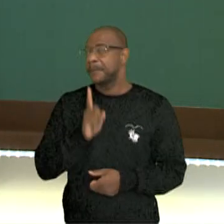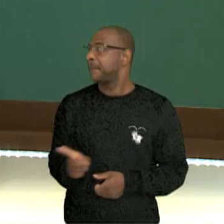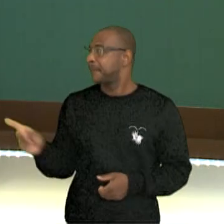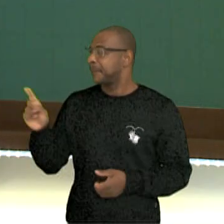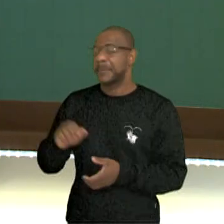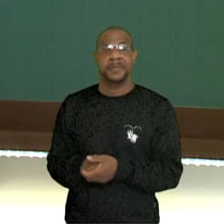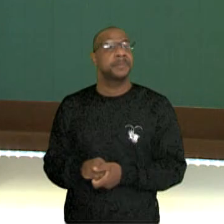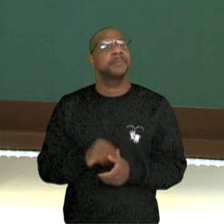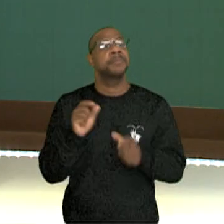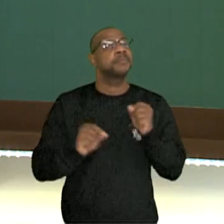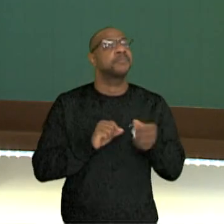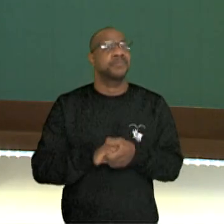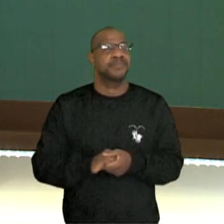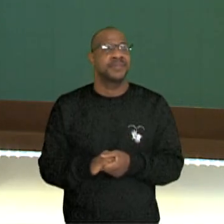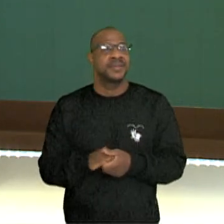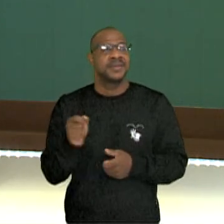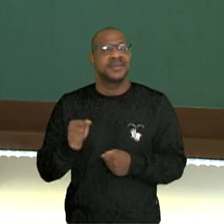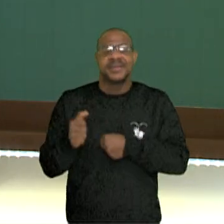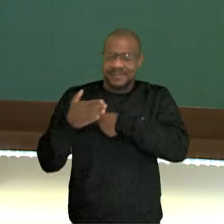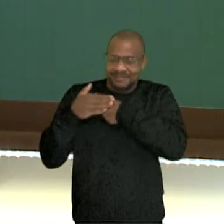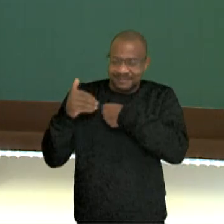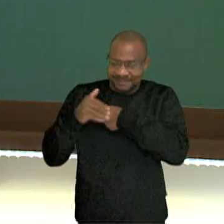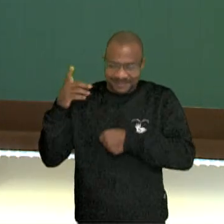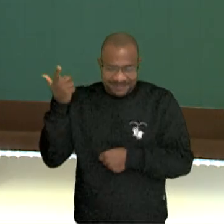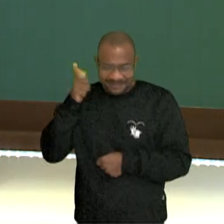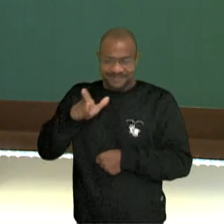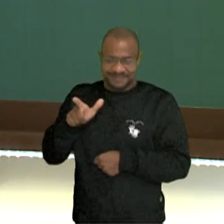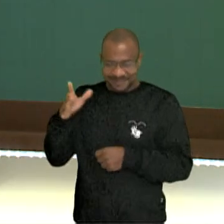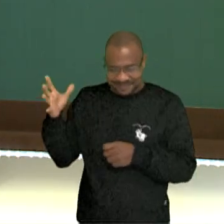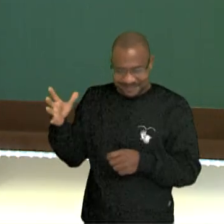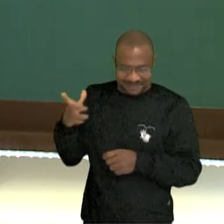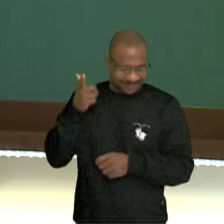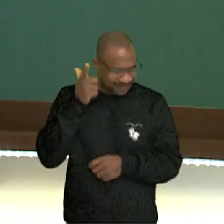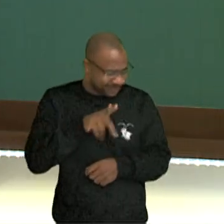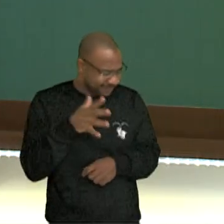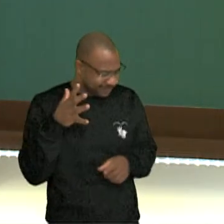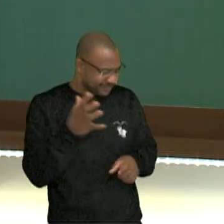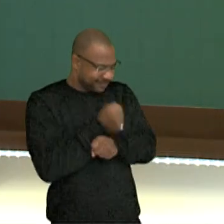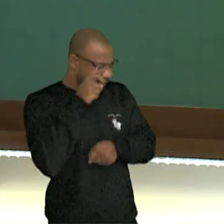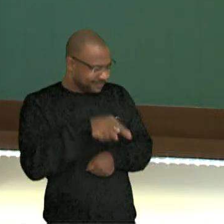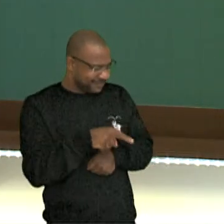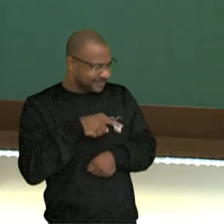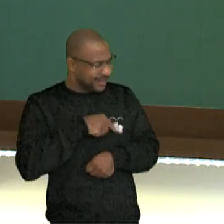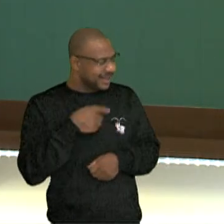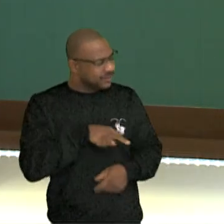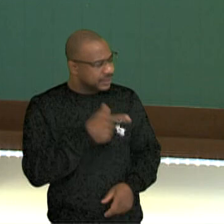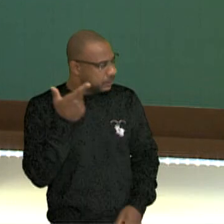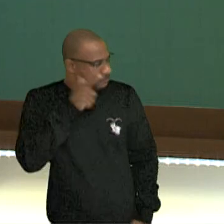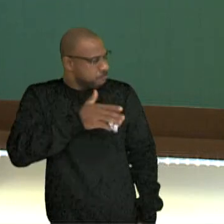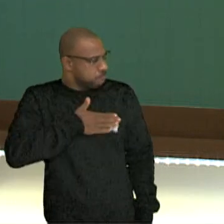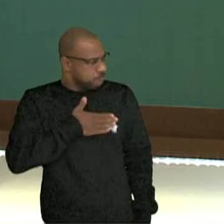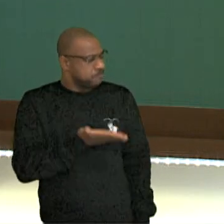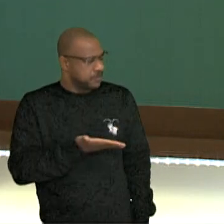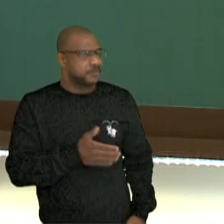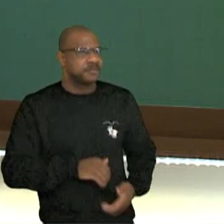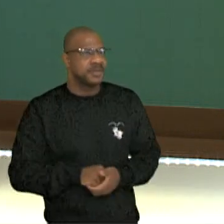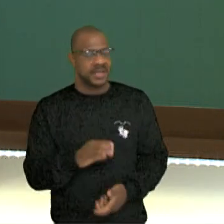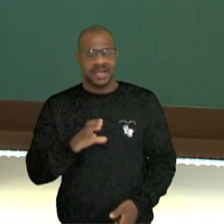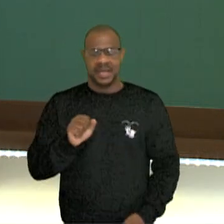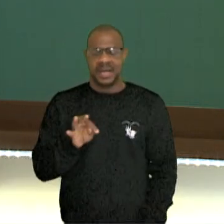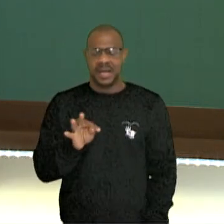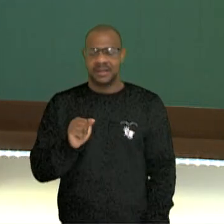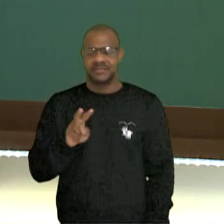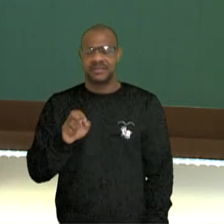a questão do cativar, né, é bem importante ali, né? Você me cativou. O que é cativar? Né?